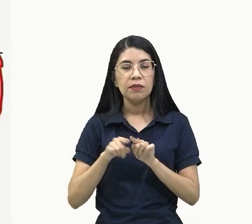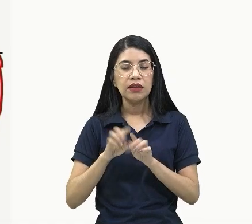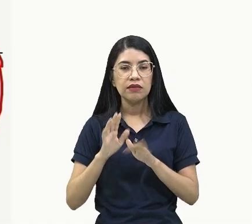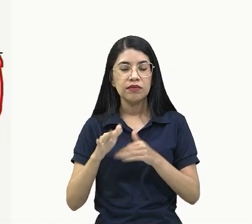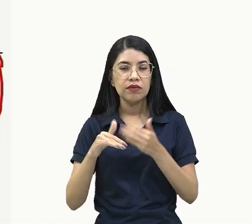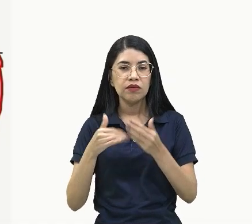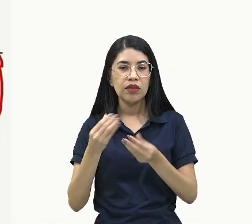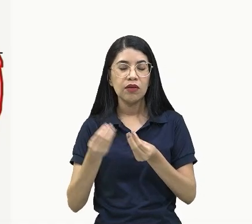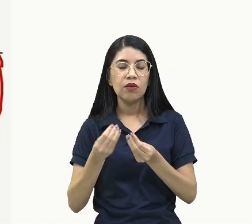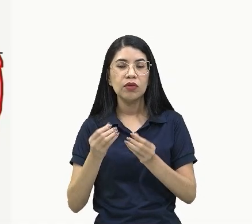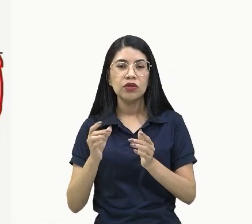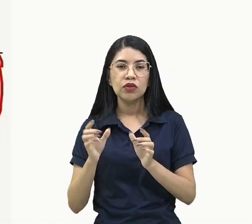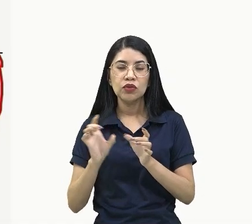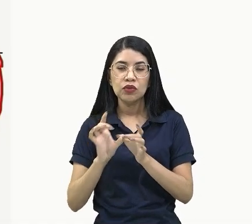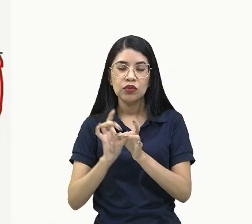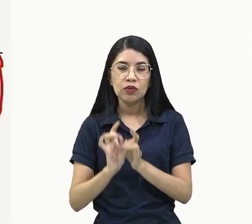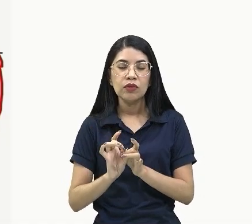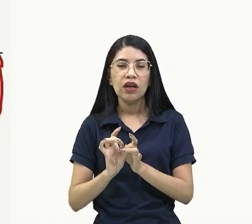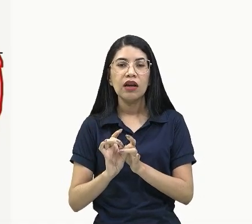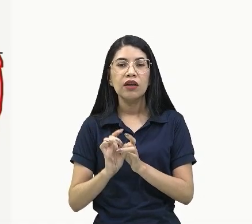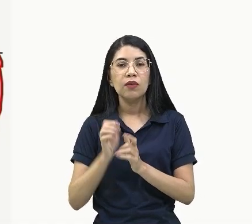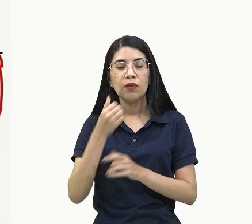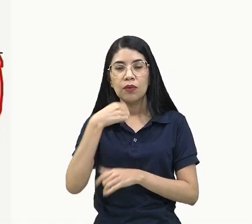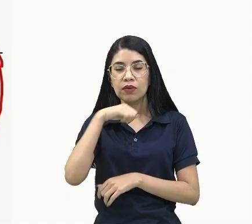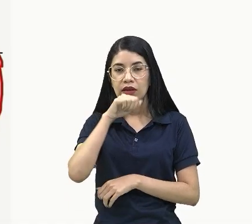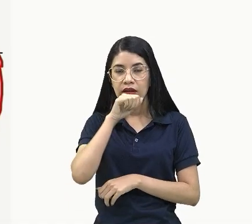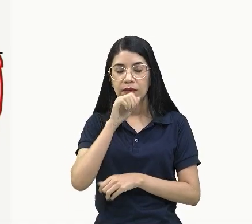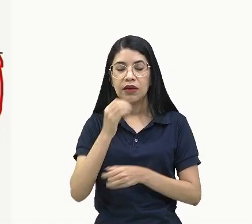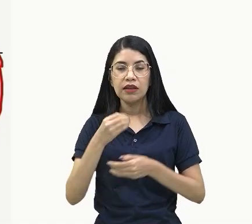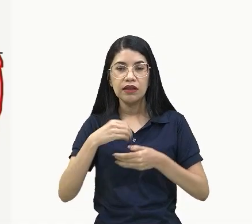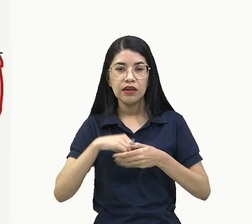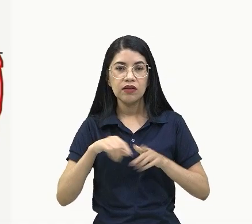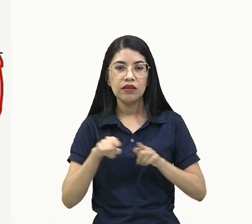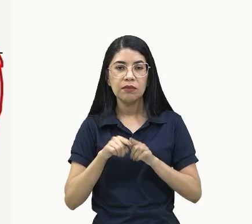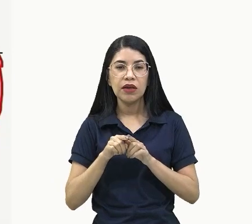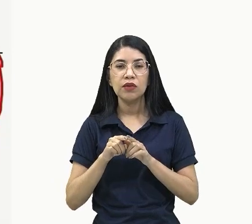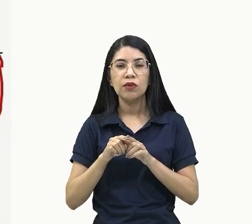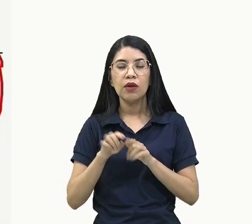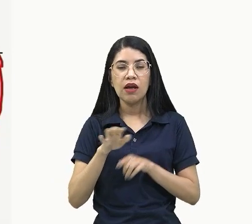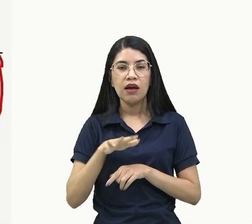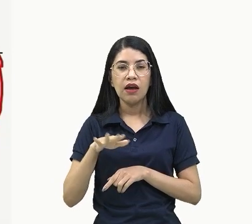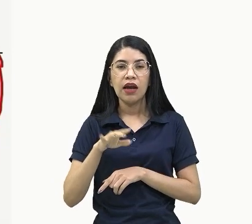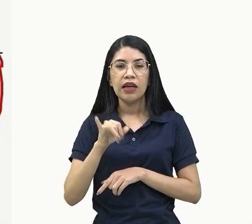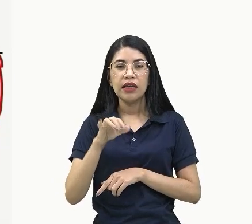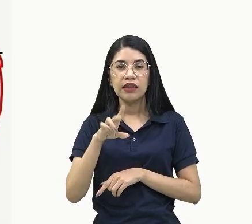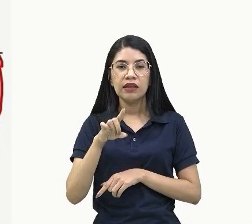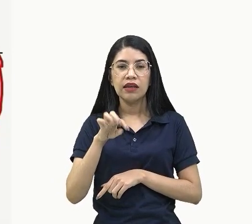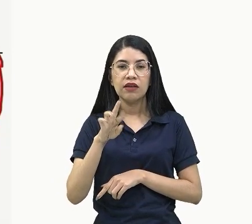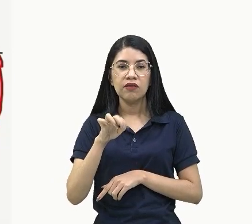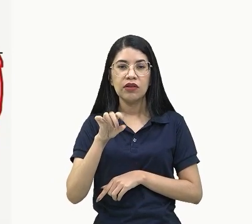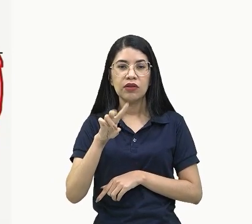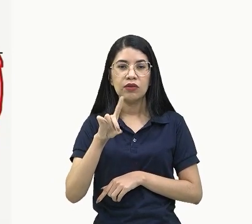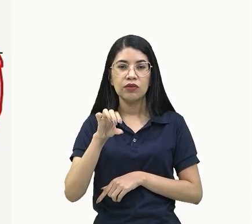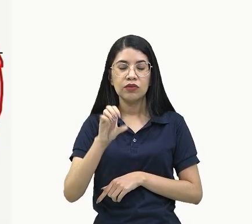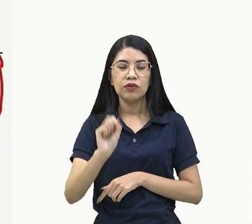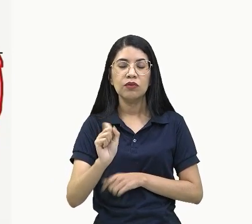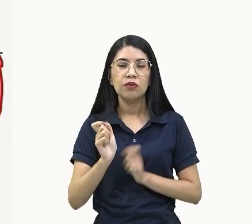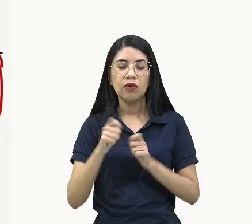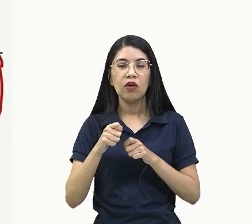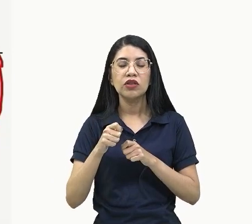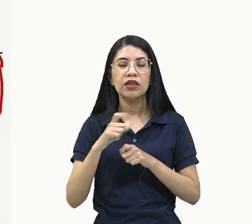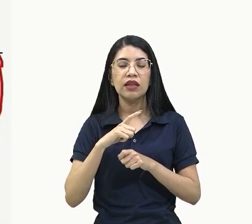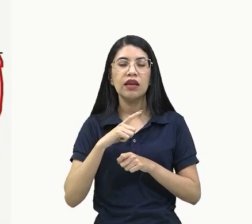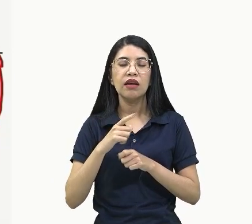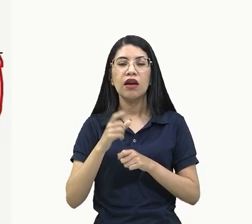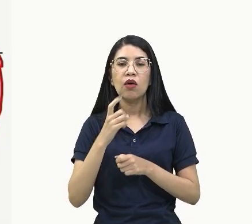os vasos maternos no espaço interviloso, permitindo as trocas materno-fetais